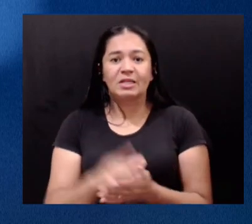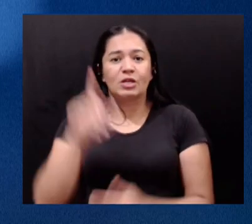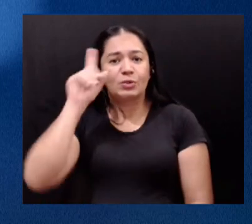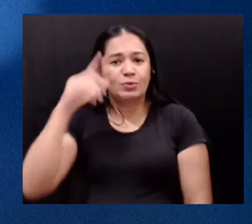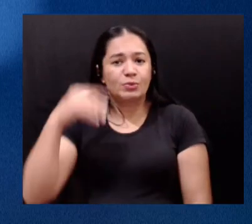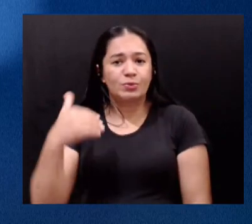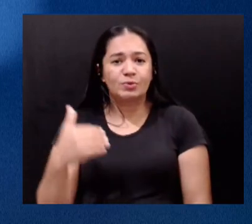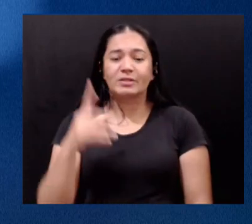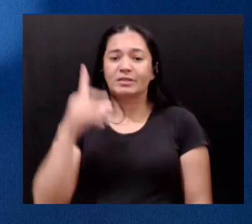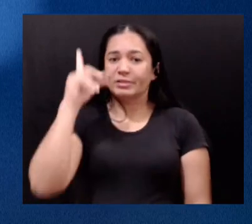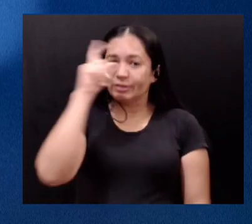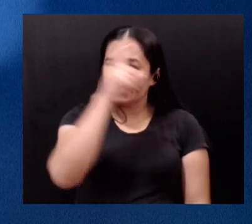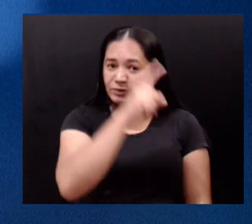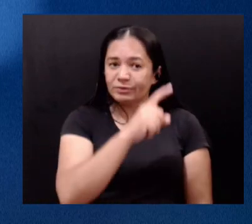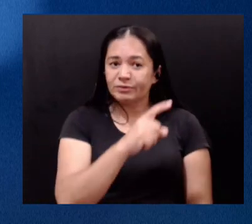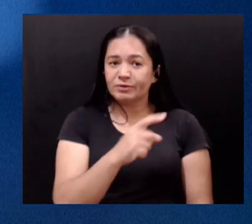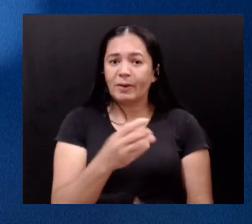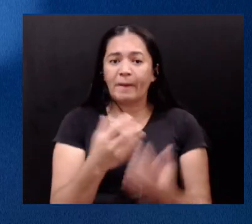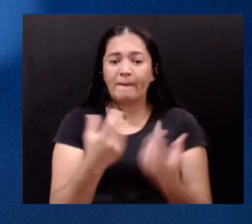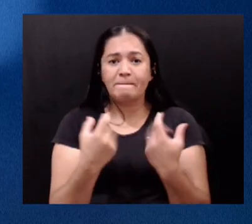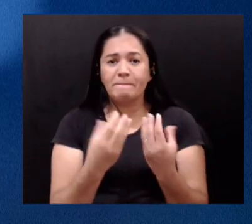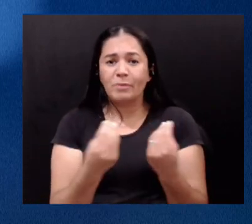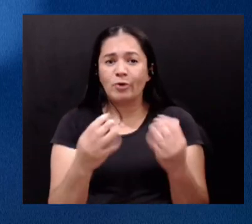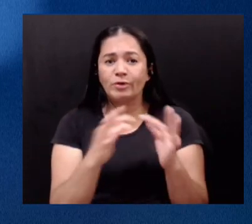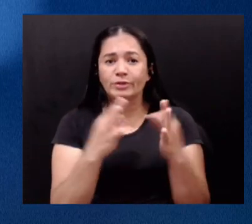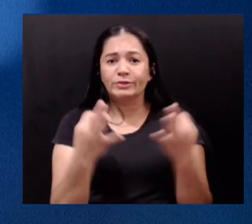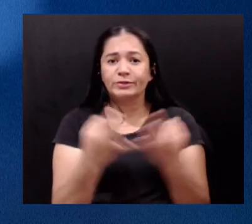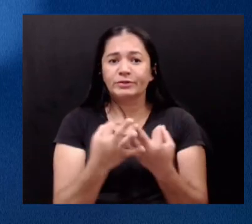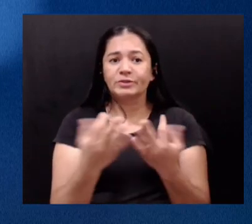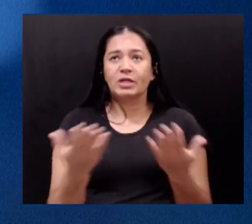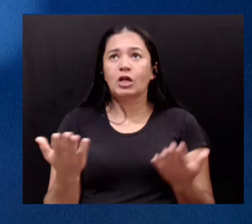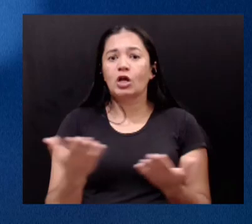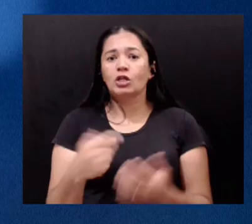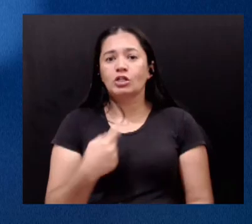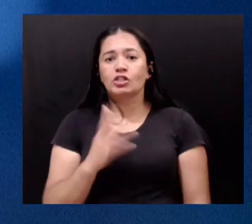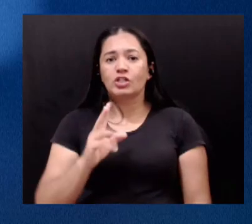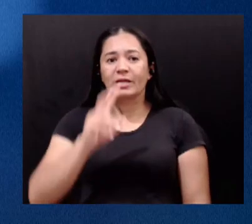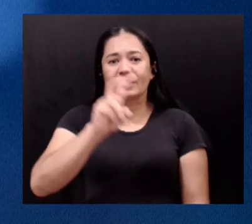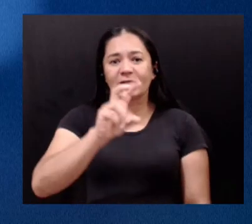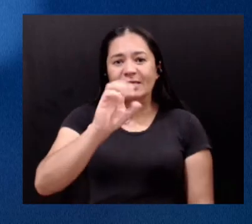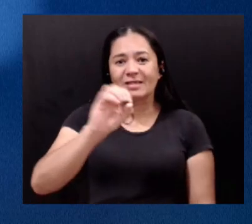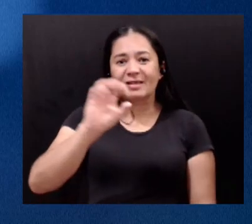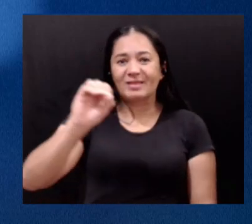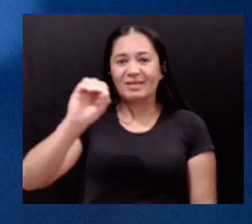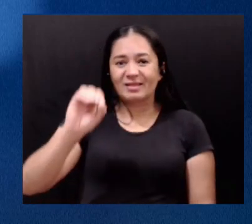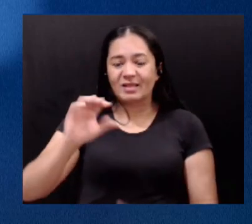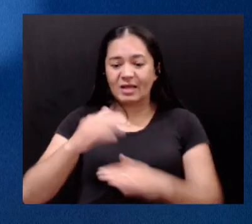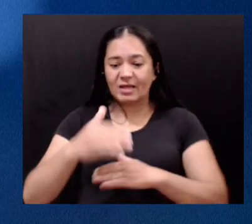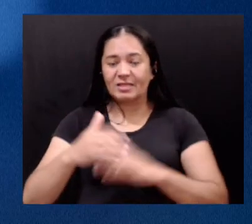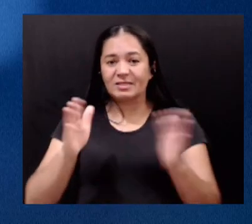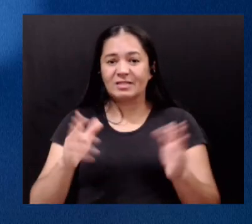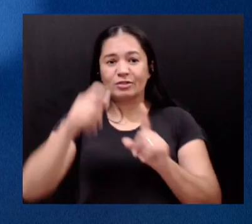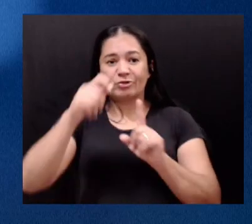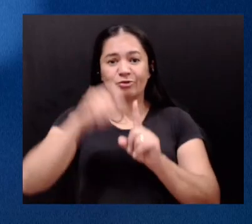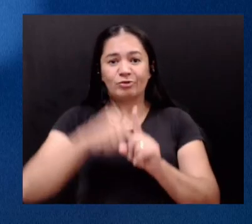é muita gente. Nós já chegamos a distribuir aqui 500 cestas no mês. E de lá, e vem só caindo, agora não tem mais